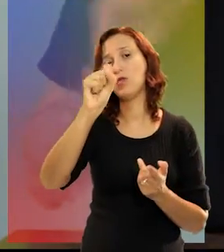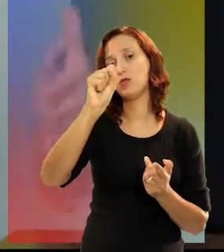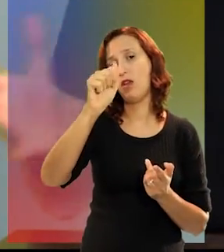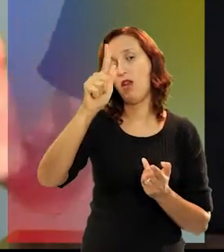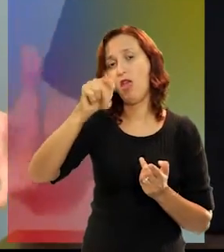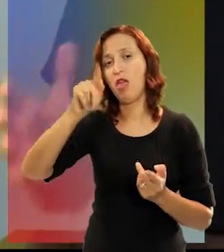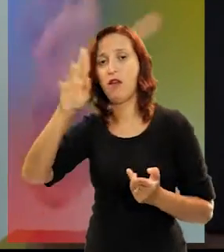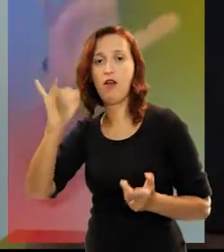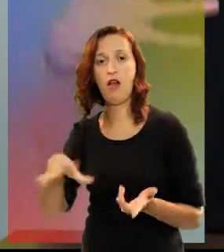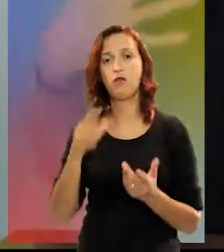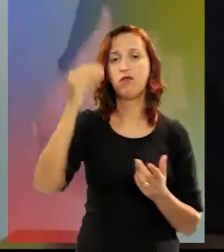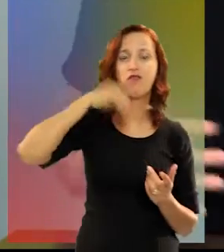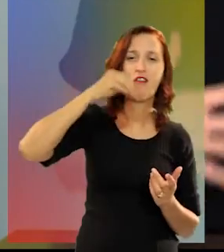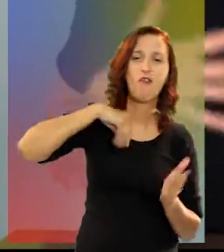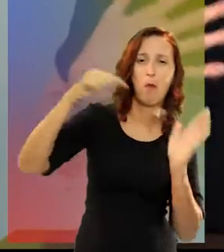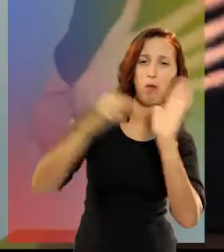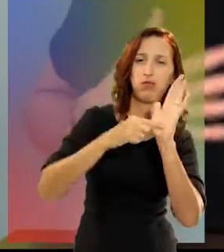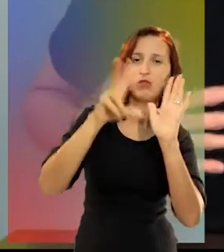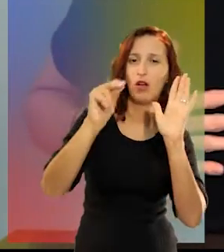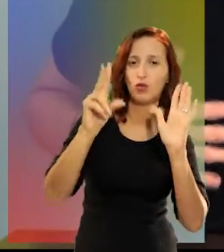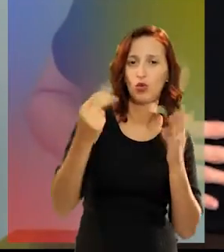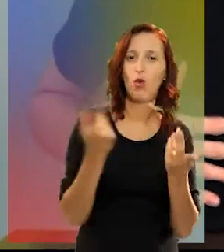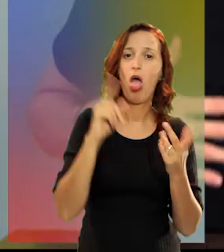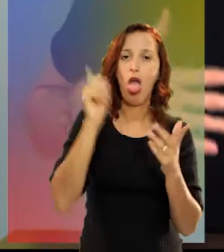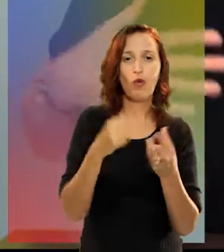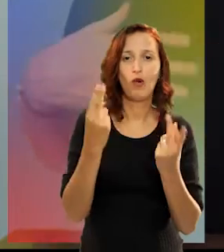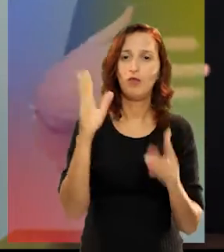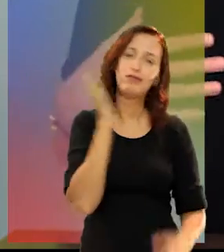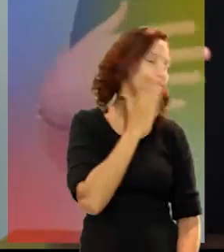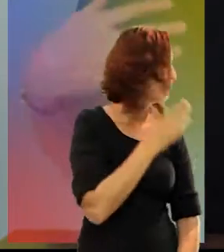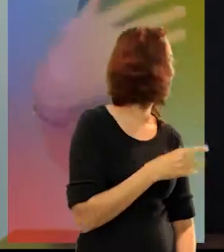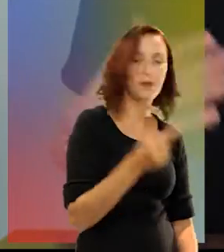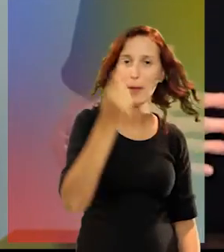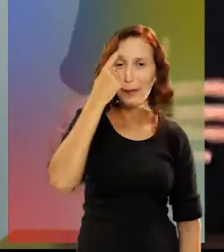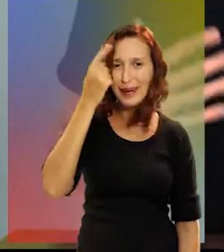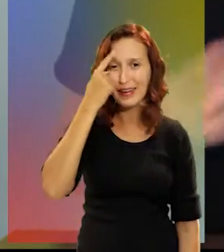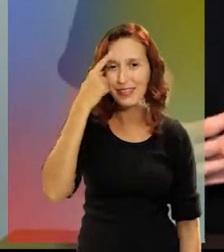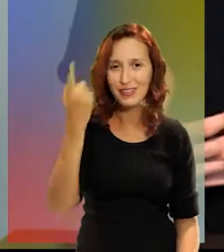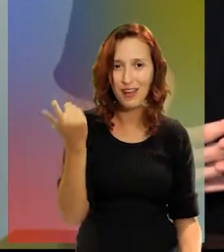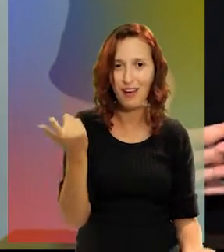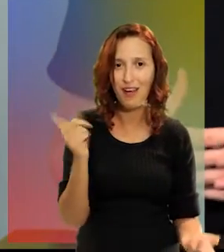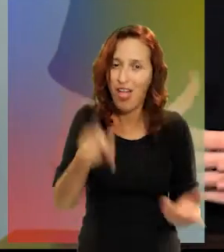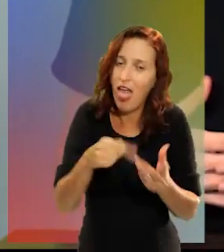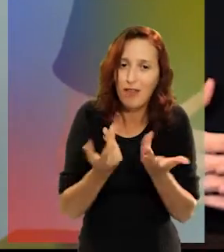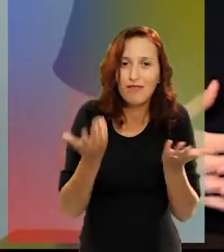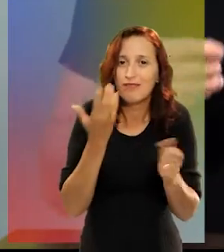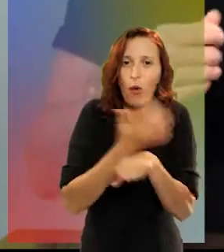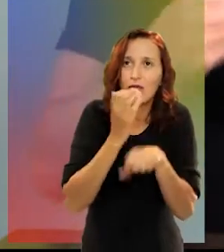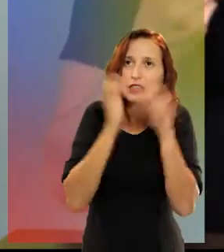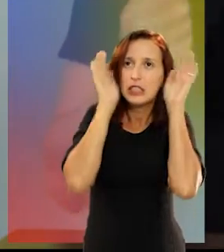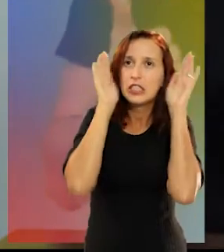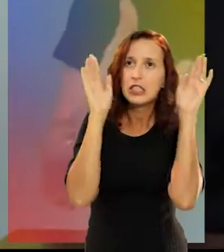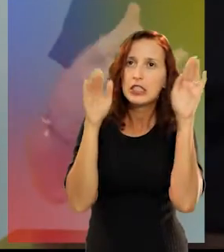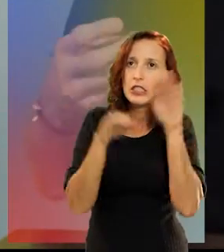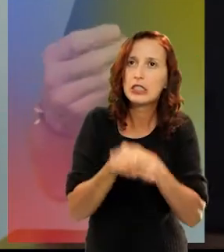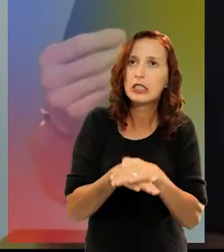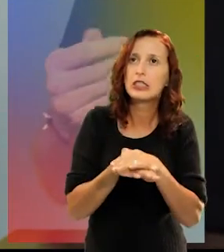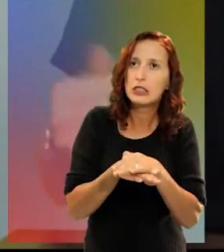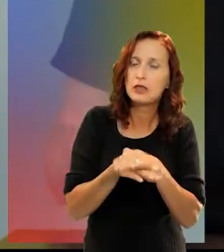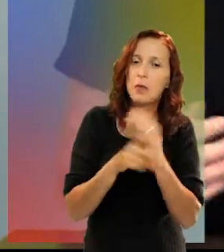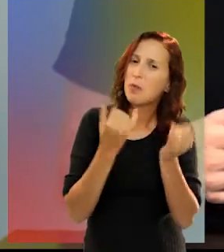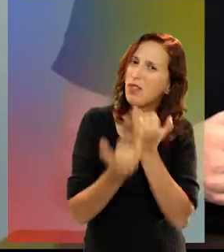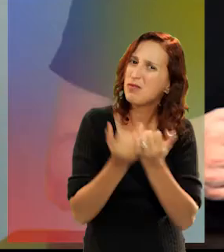questionar sobre o que a gente está fazendo. É um exercício... É um chute no estômago. É um exercício de humildade, na verdade. Só que ela tem uma